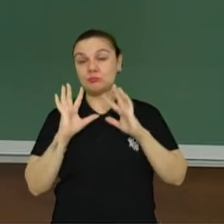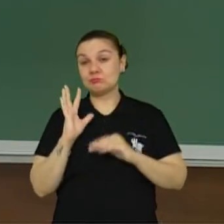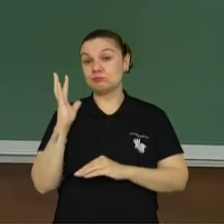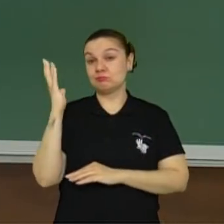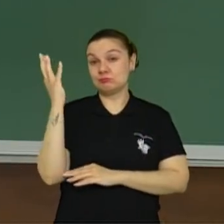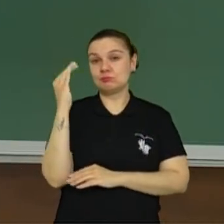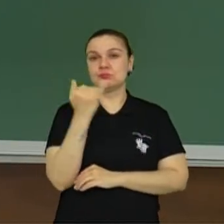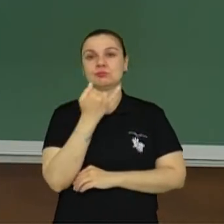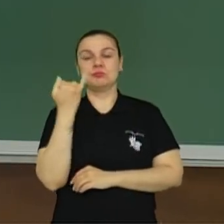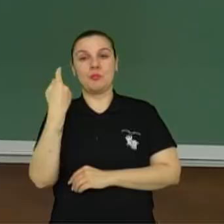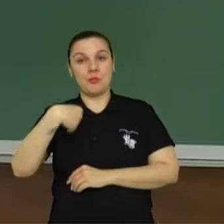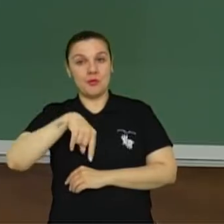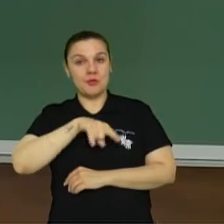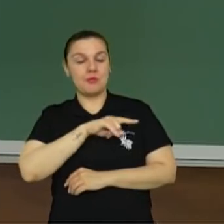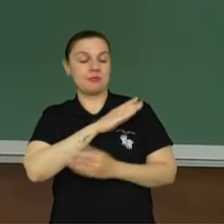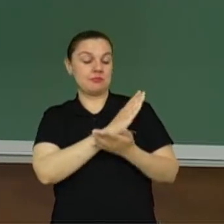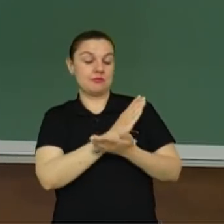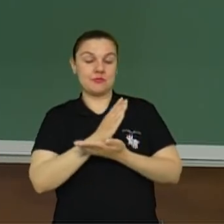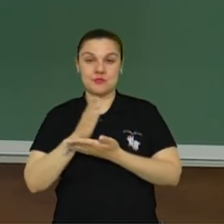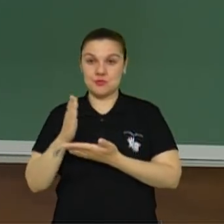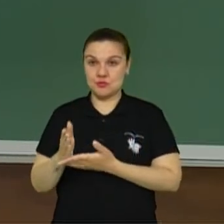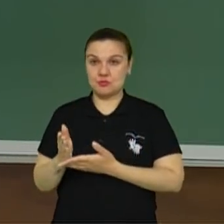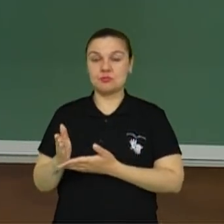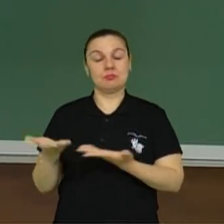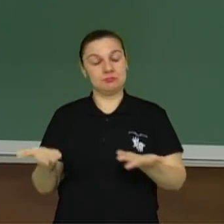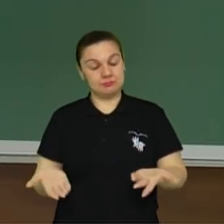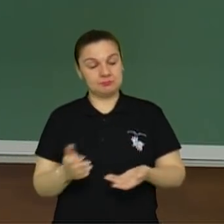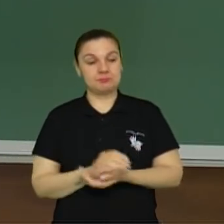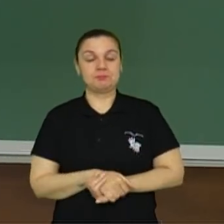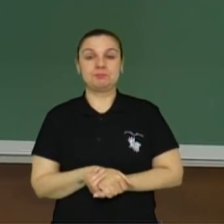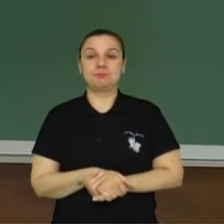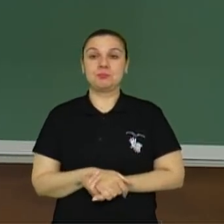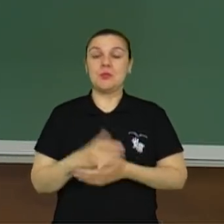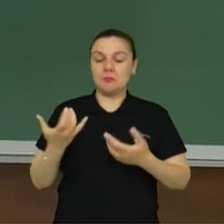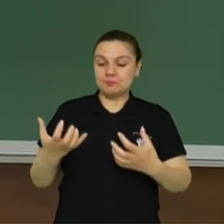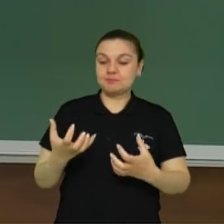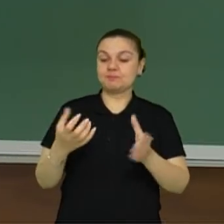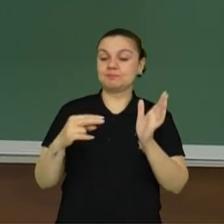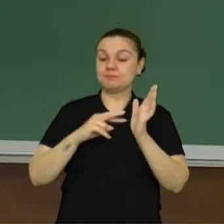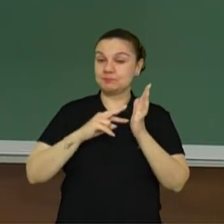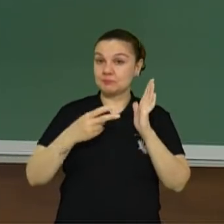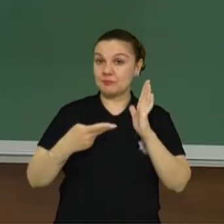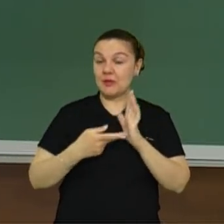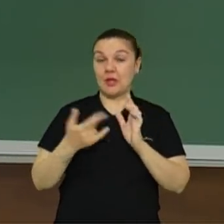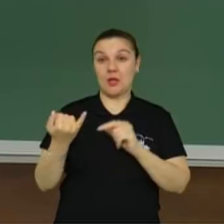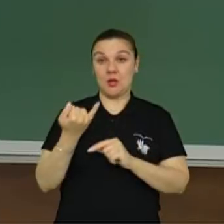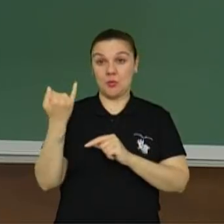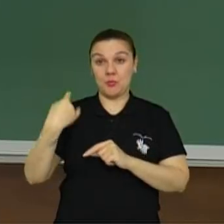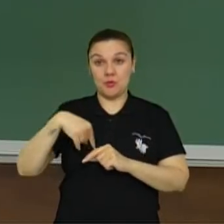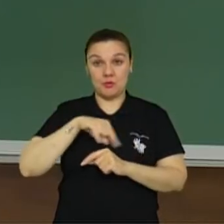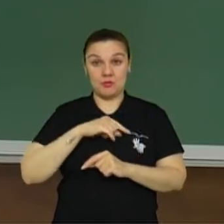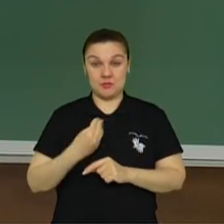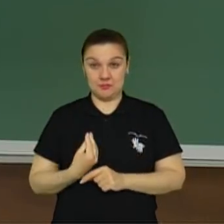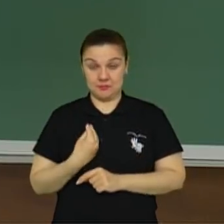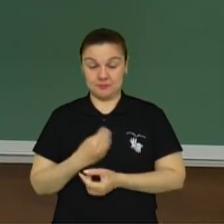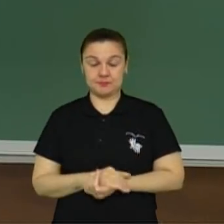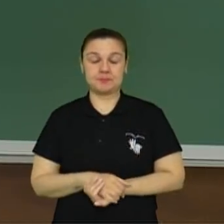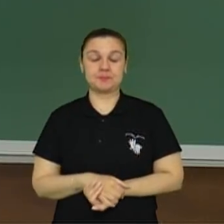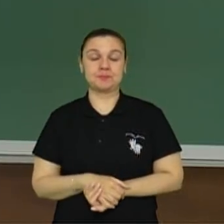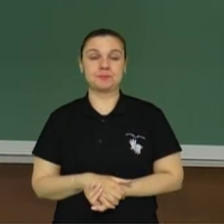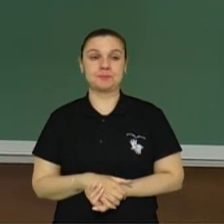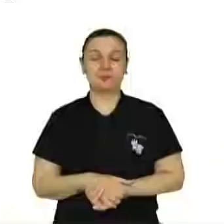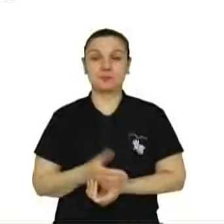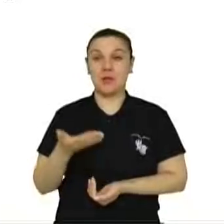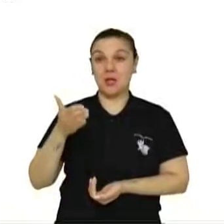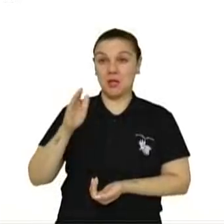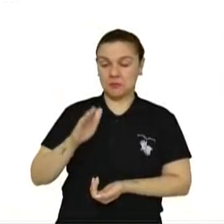situações importantes para o nosso dia a dia, para o nosso cotidiano, fazem sentido e tem muita importância na nossa vida. Tá?